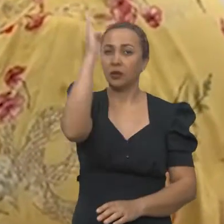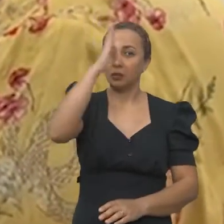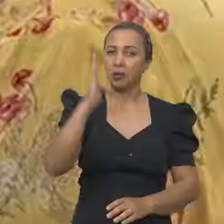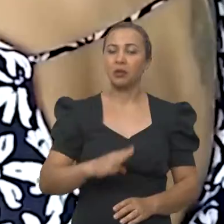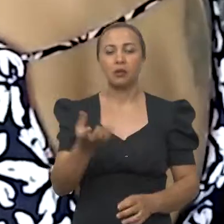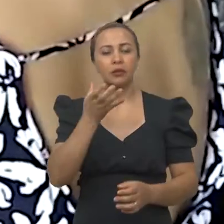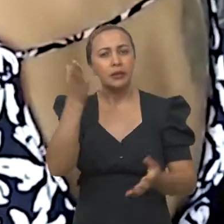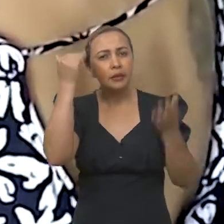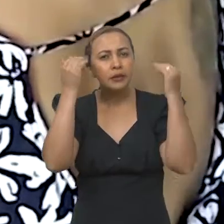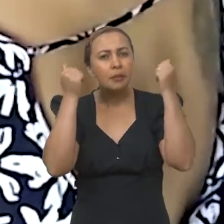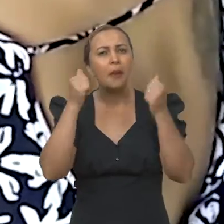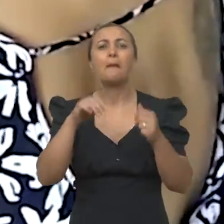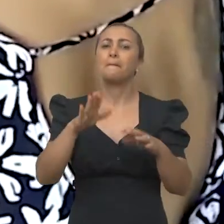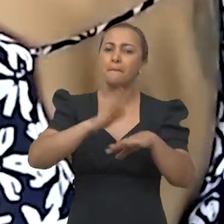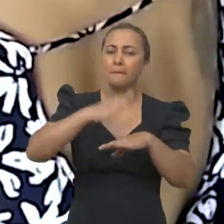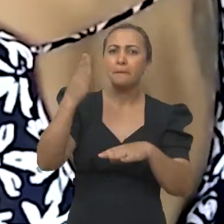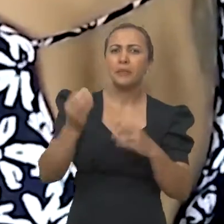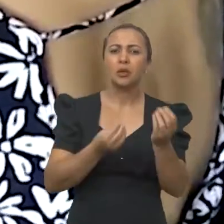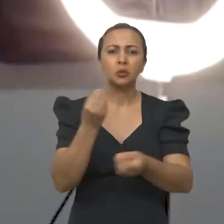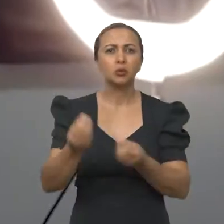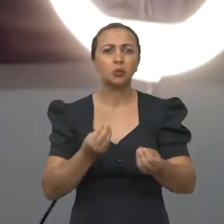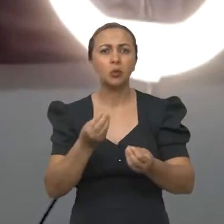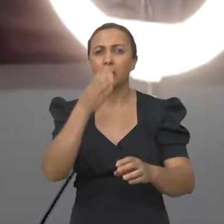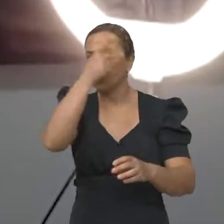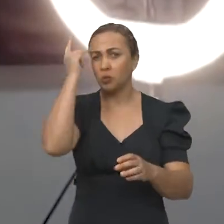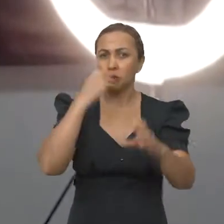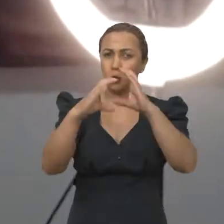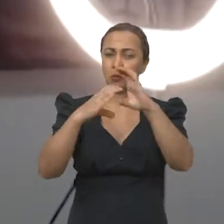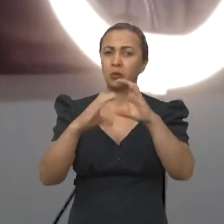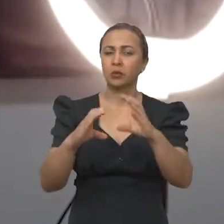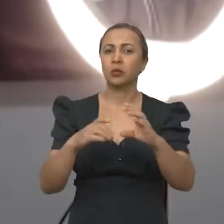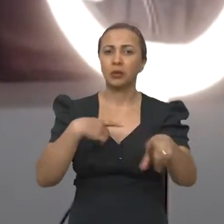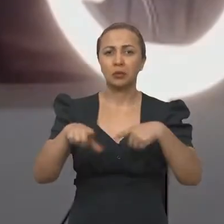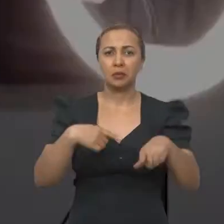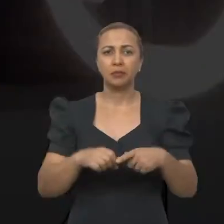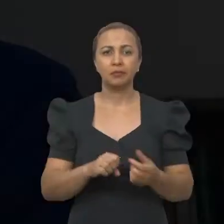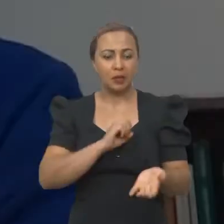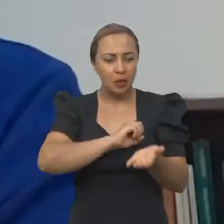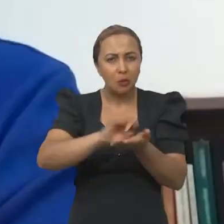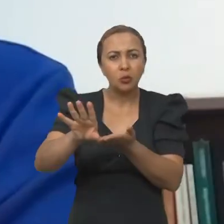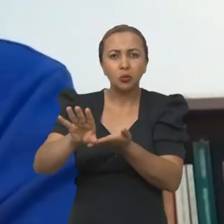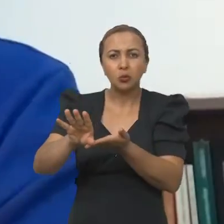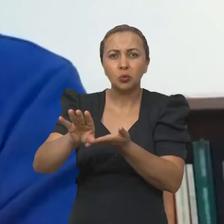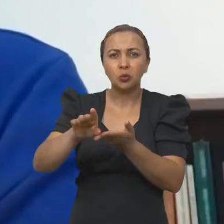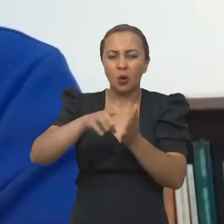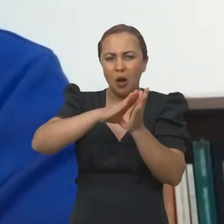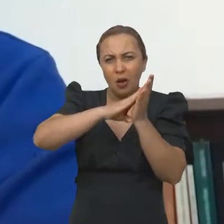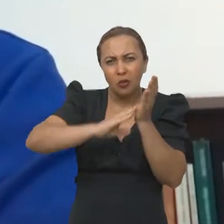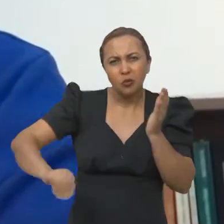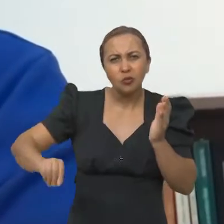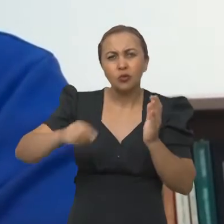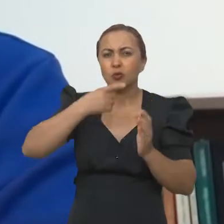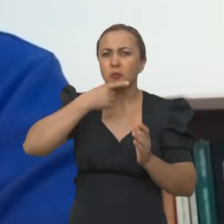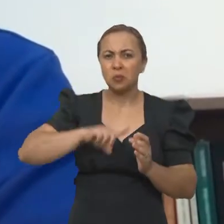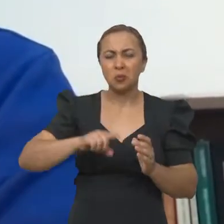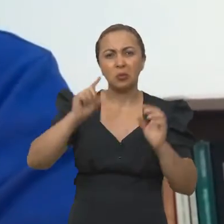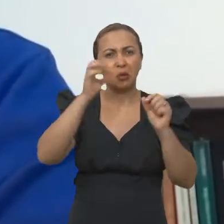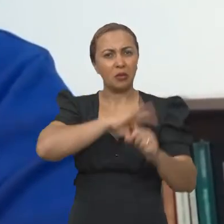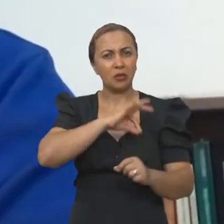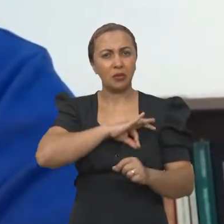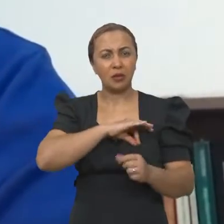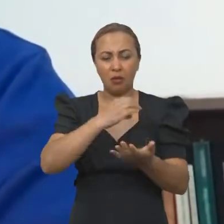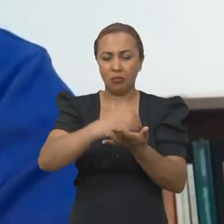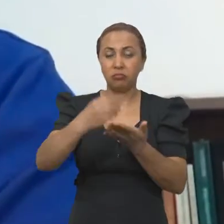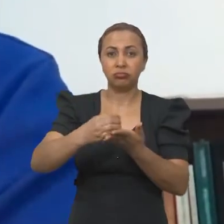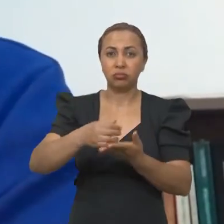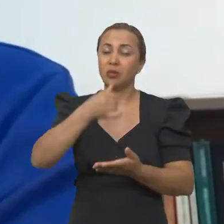universidades brasileiras, queriam saber mais sobre a situação dos comunicadores. Demissões, rebaixamento salarial,